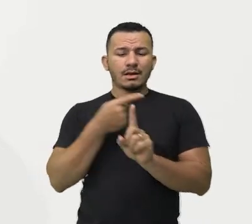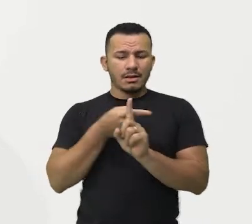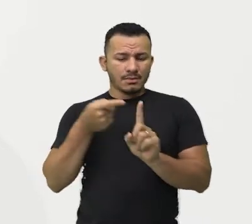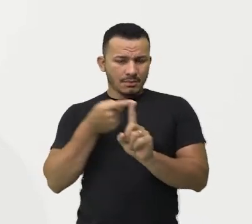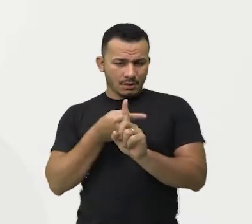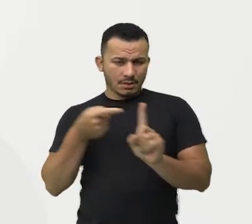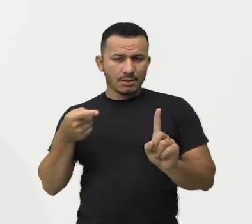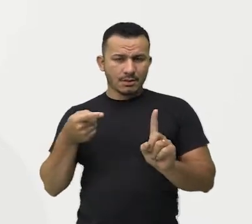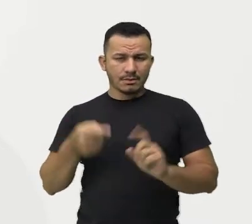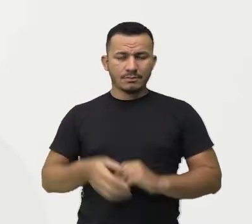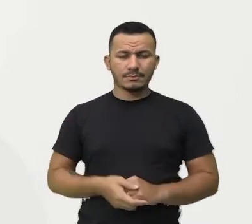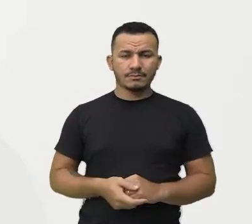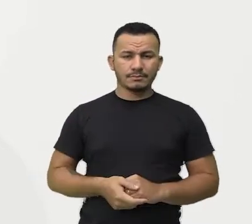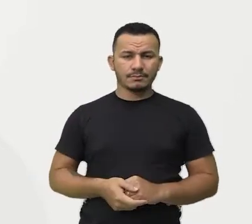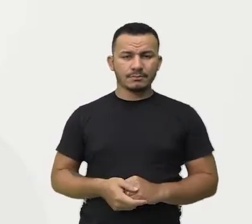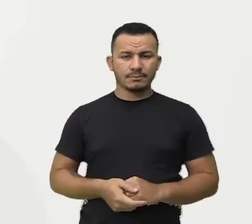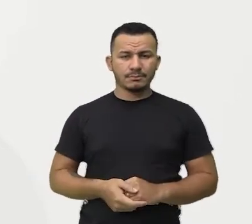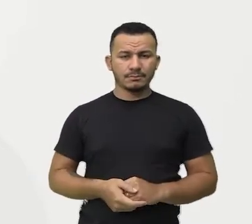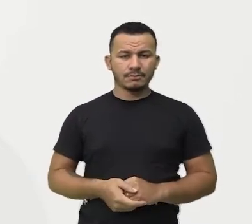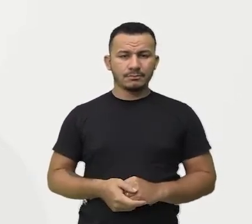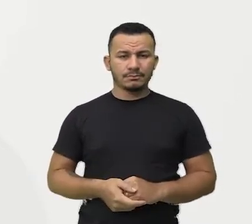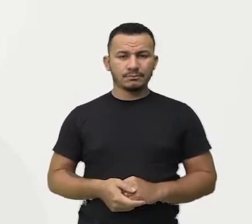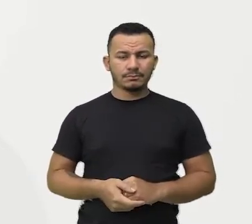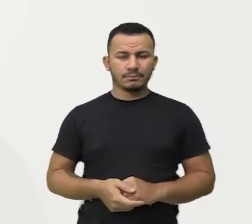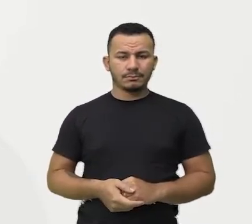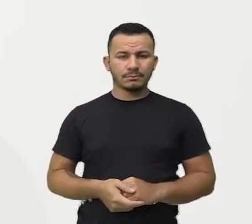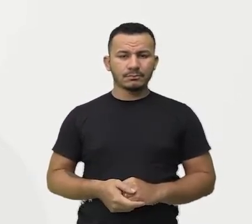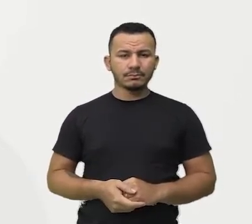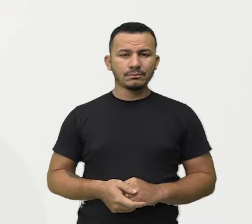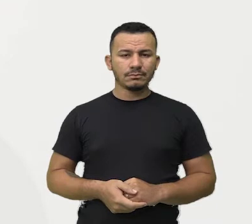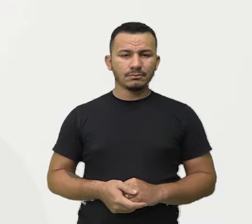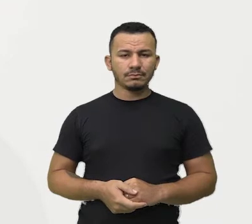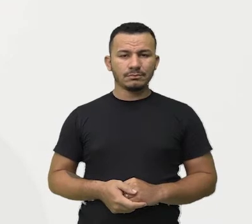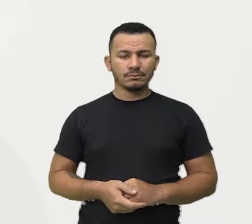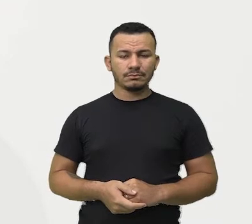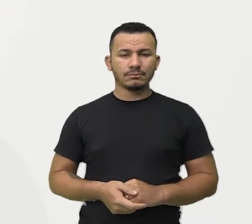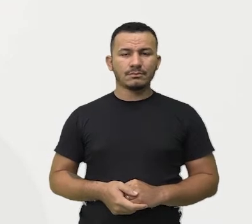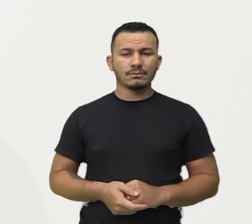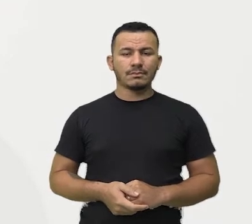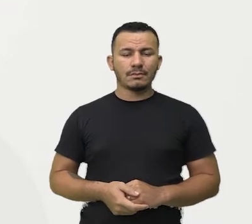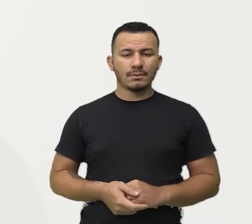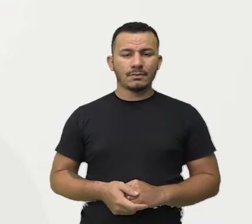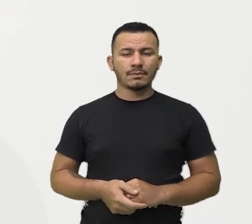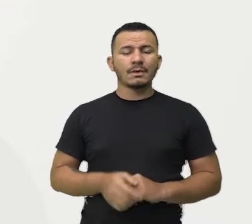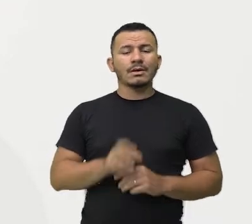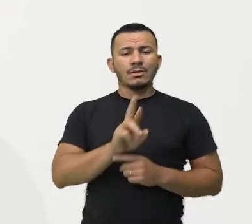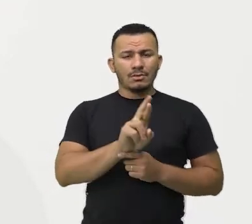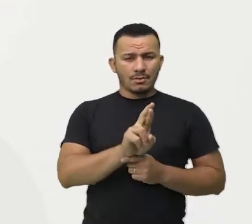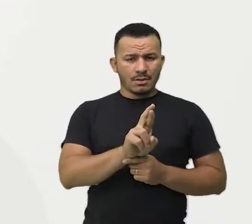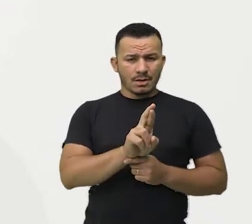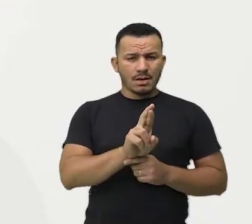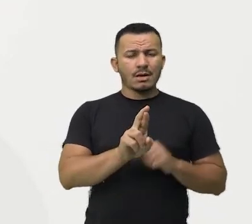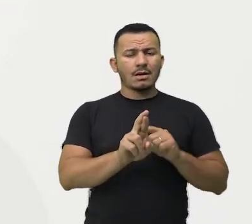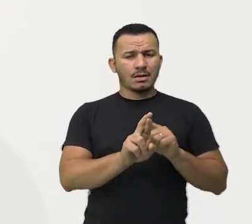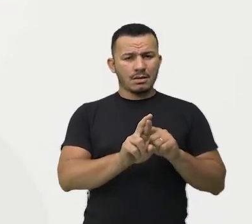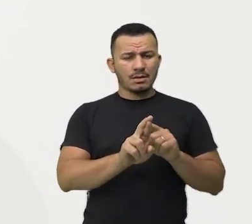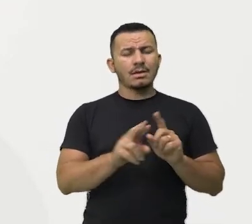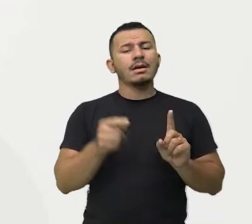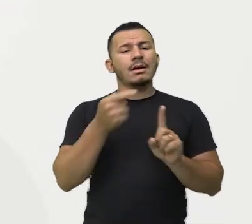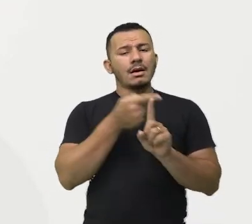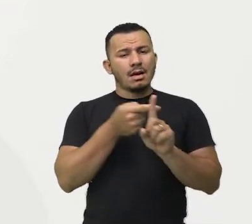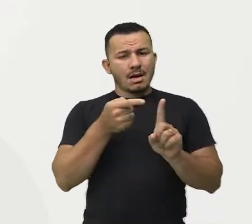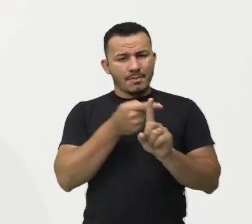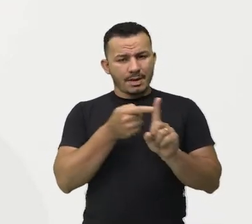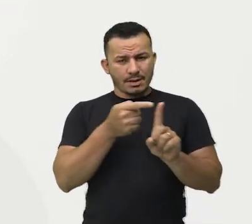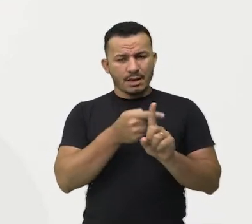metade, né? Dividir por 2 é a ideia de metade do diâmetro, tá bom? O raio,